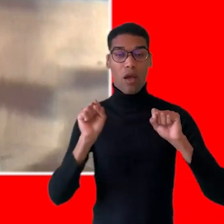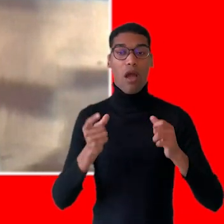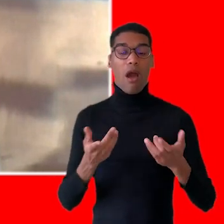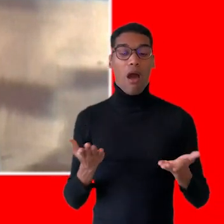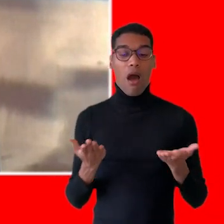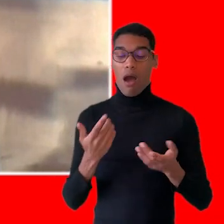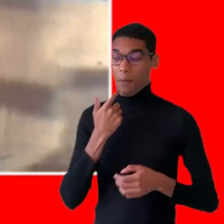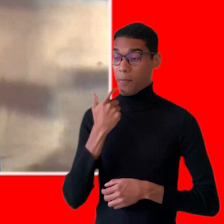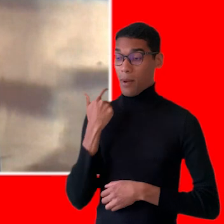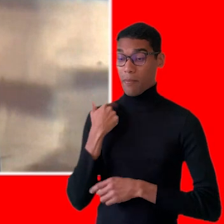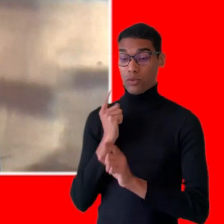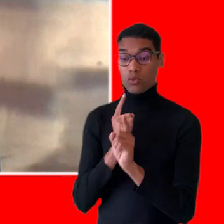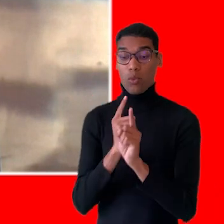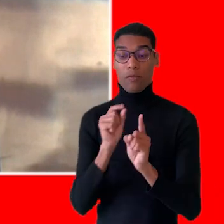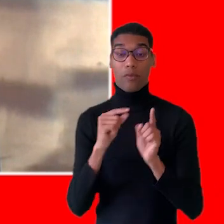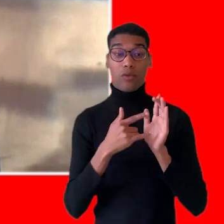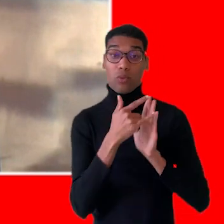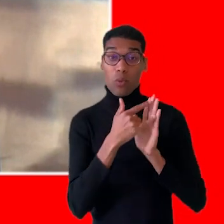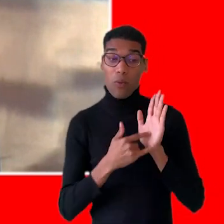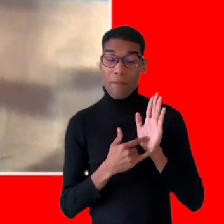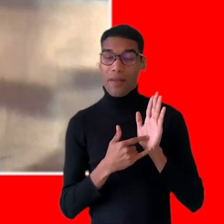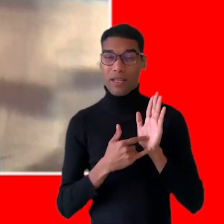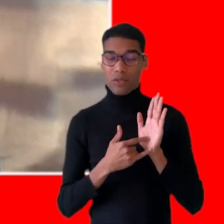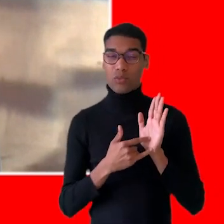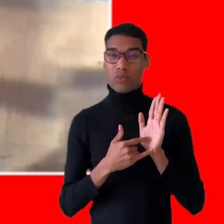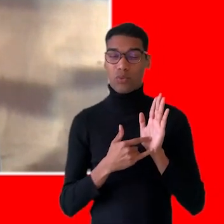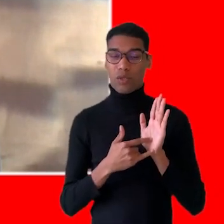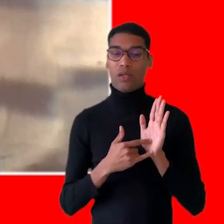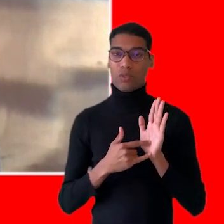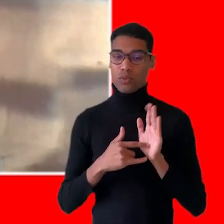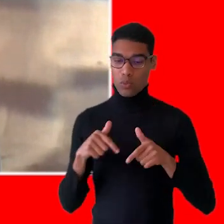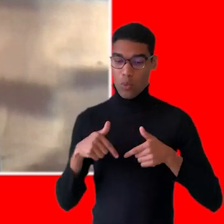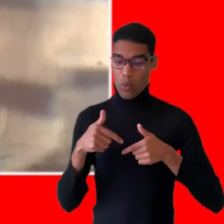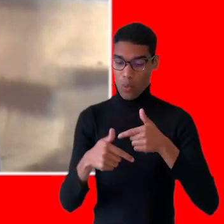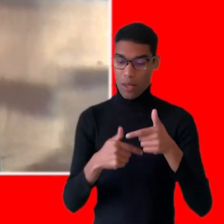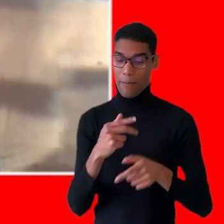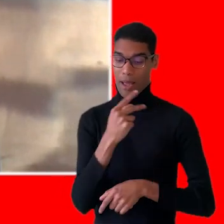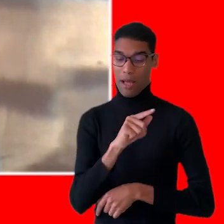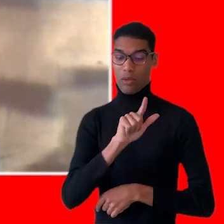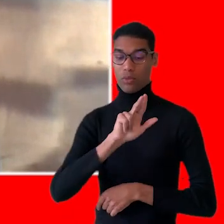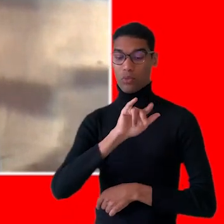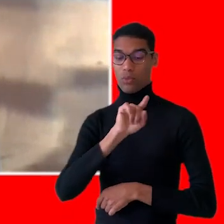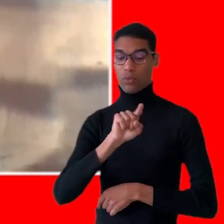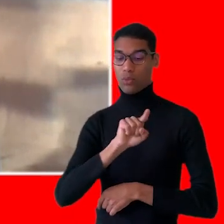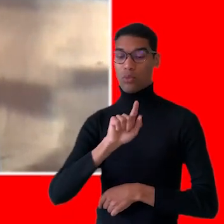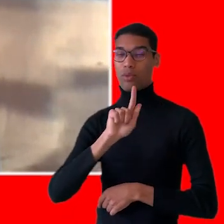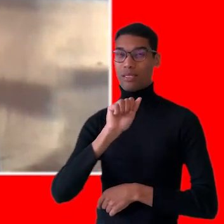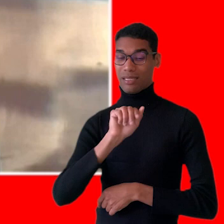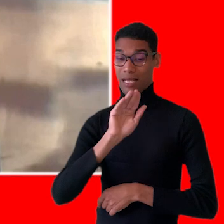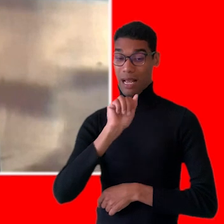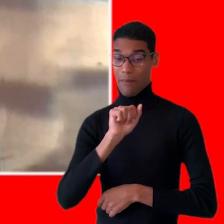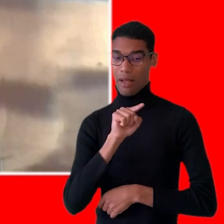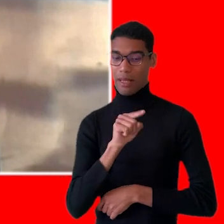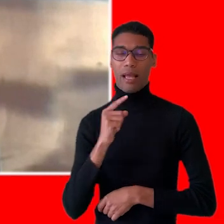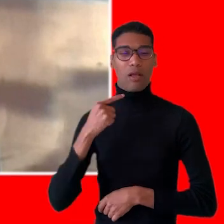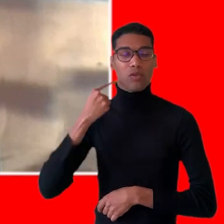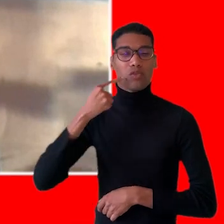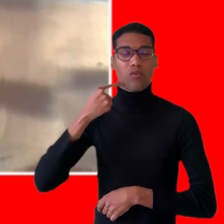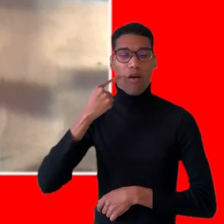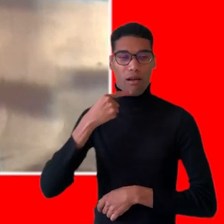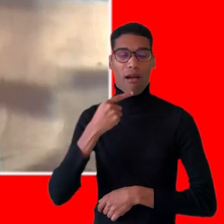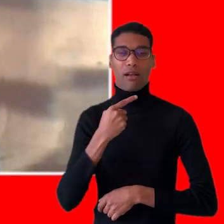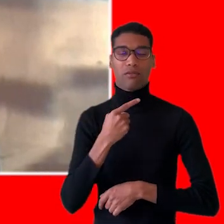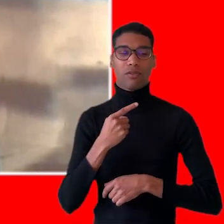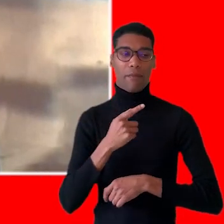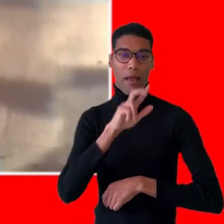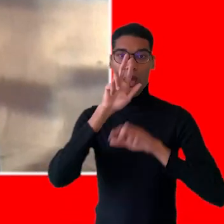gente acabou de descobrir documentos da atuação do Luiz Gama como um advogado da